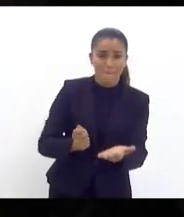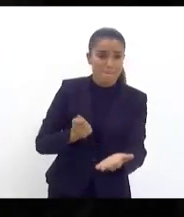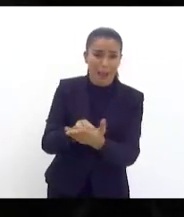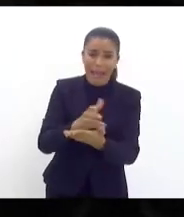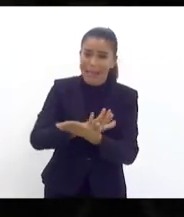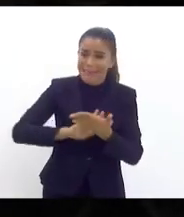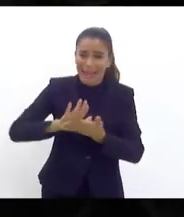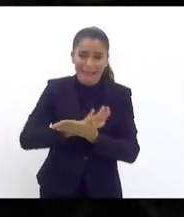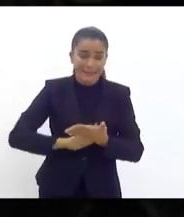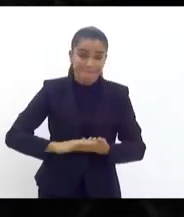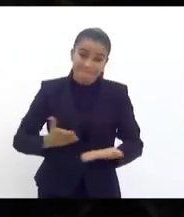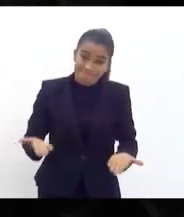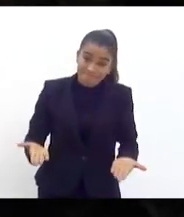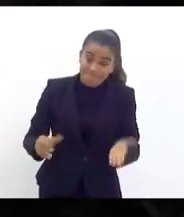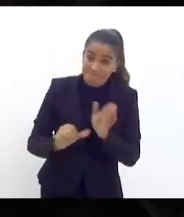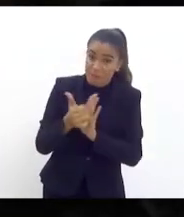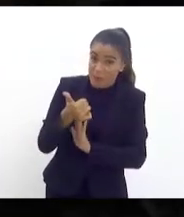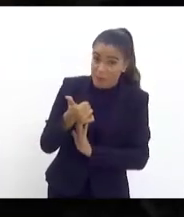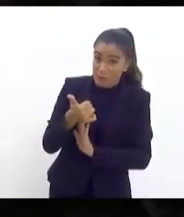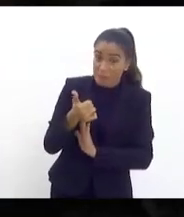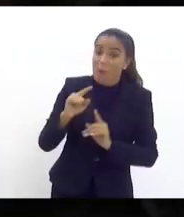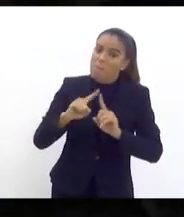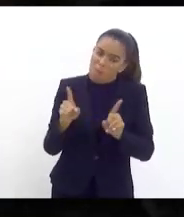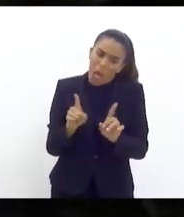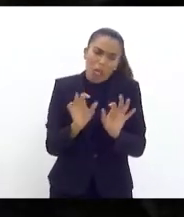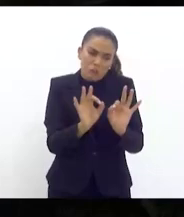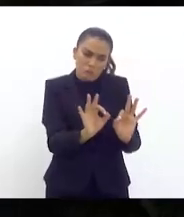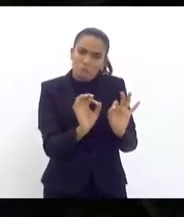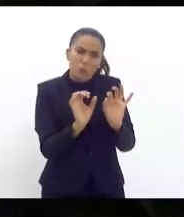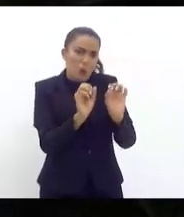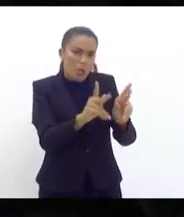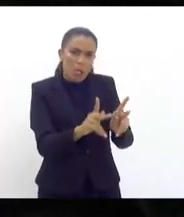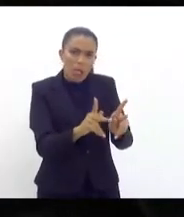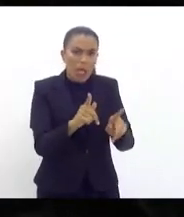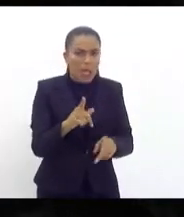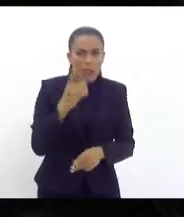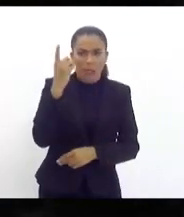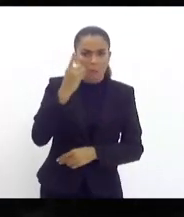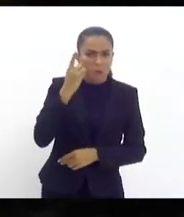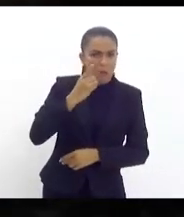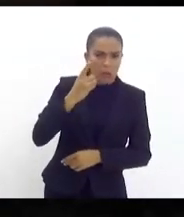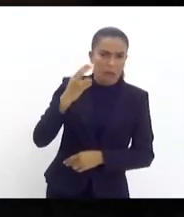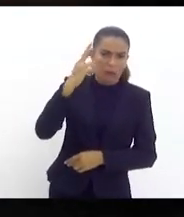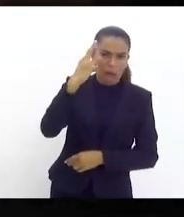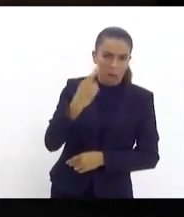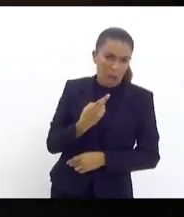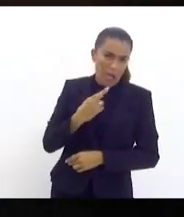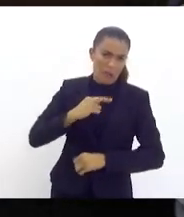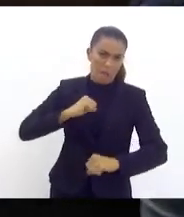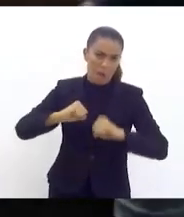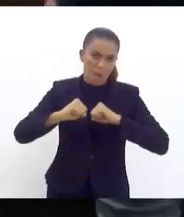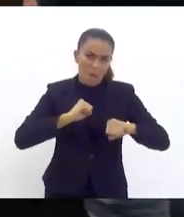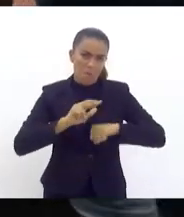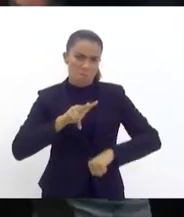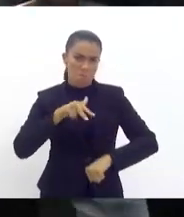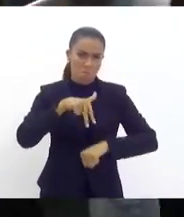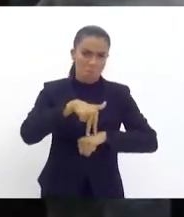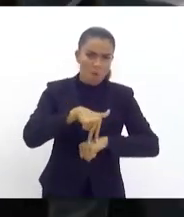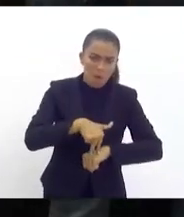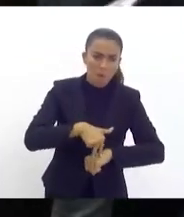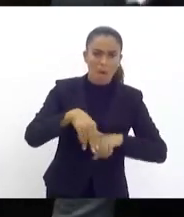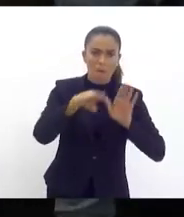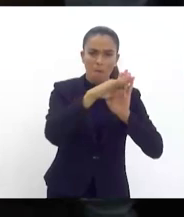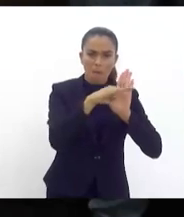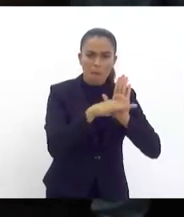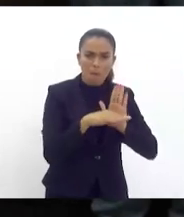ninguém. Primeiro ponto. Mas é legítimo a deputada Renata marcar a posição com a sua militância, com a sua bandeira de luta e apresentar